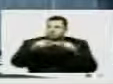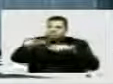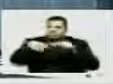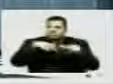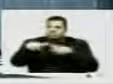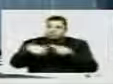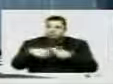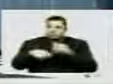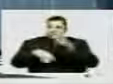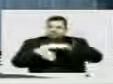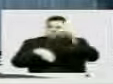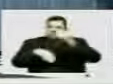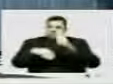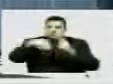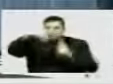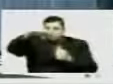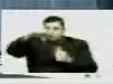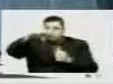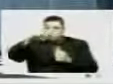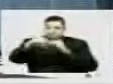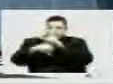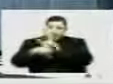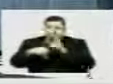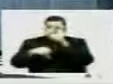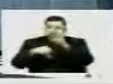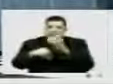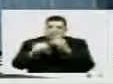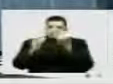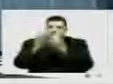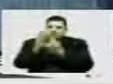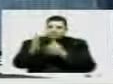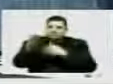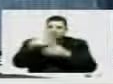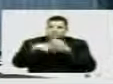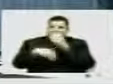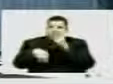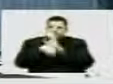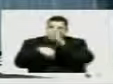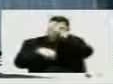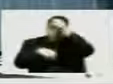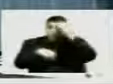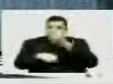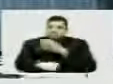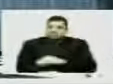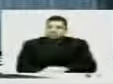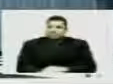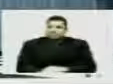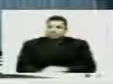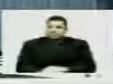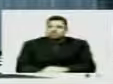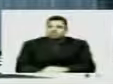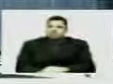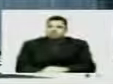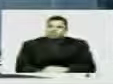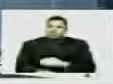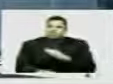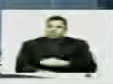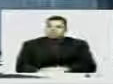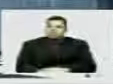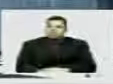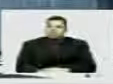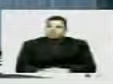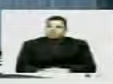compõe mais de 90% da receita tributária do Estado do Amazonas. E mais